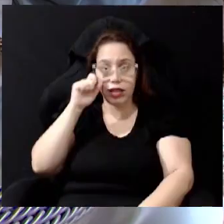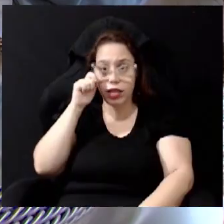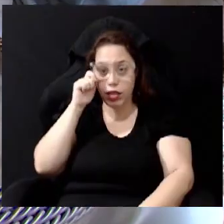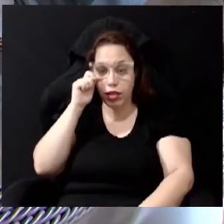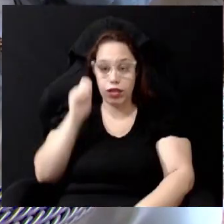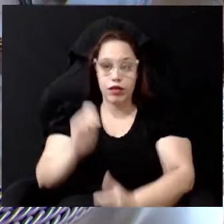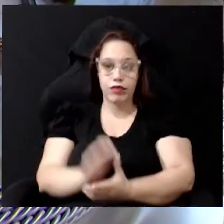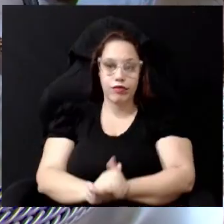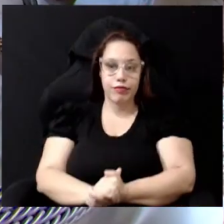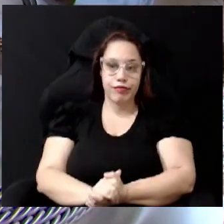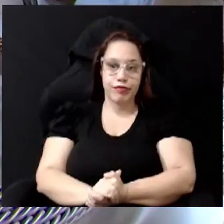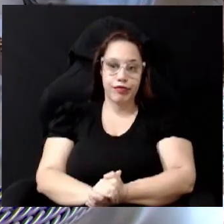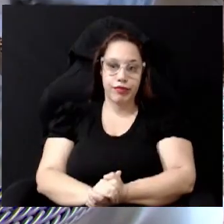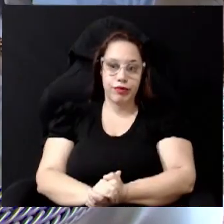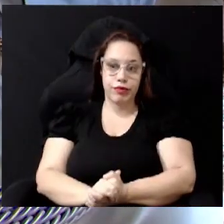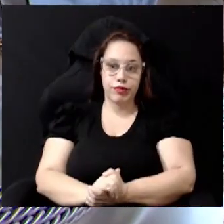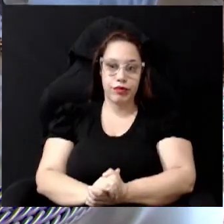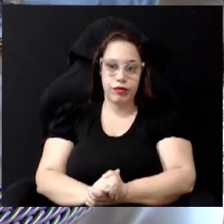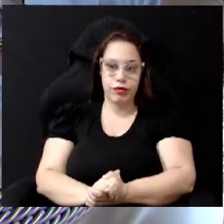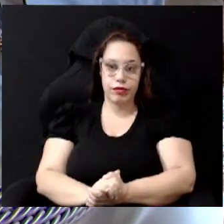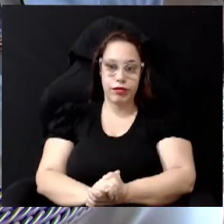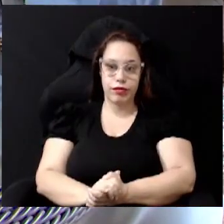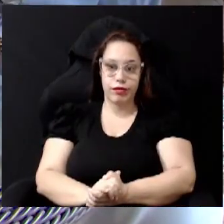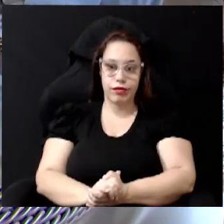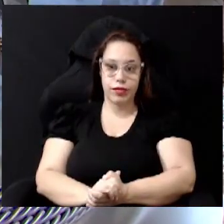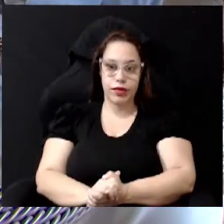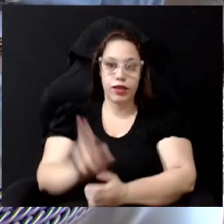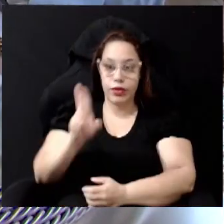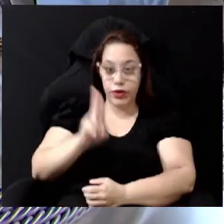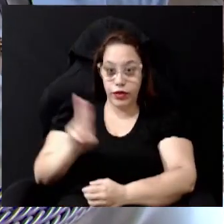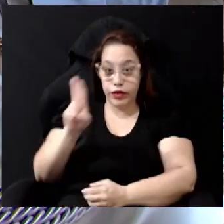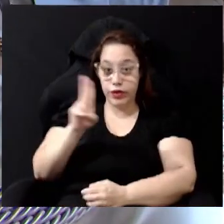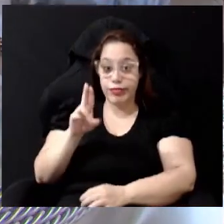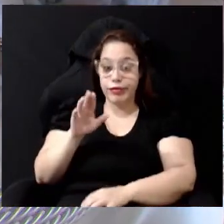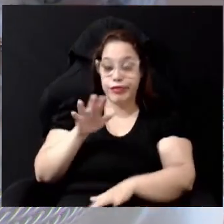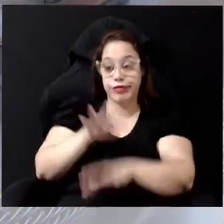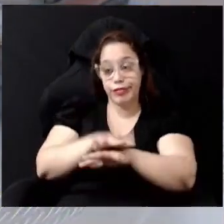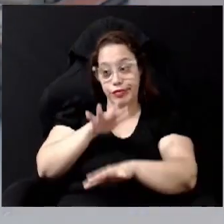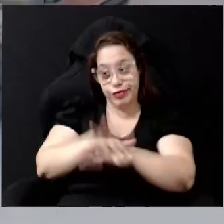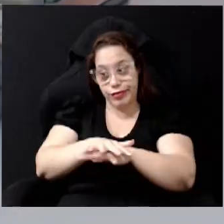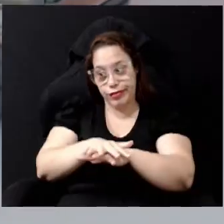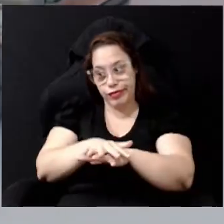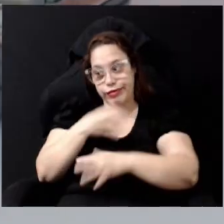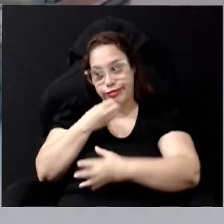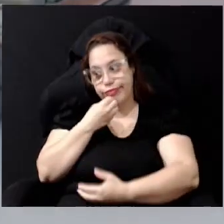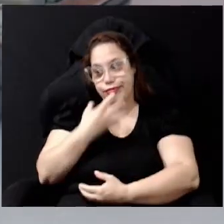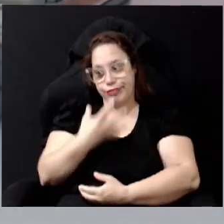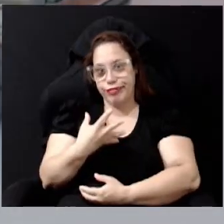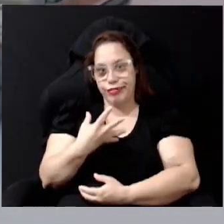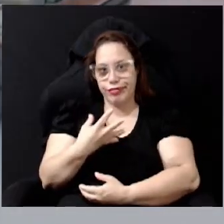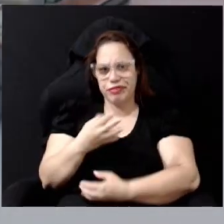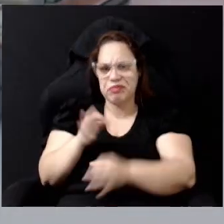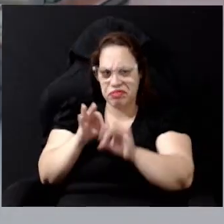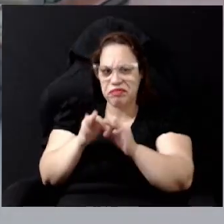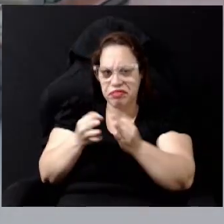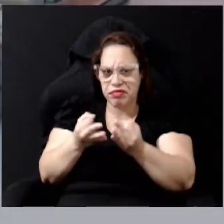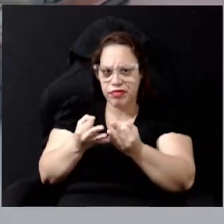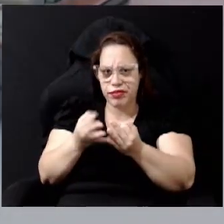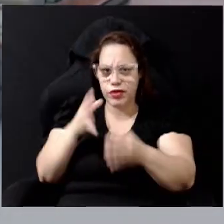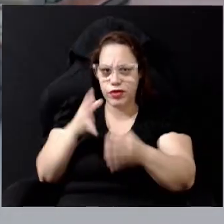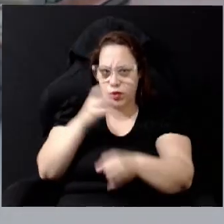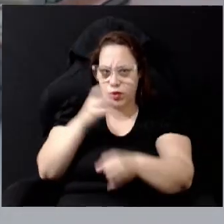assim, o fundamento da coisa é usar a matemática em seu favor. Coisa simples, né? Somar,